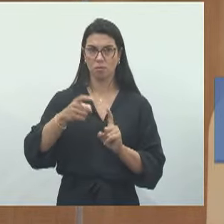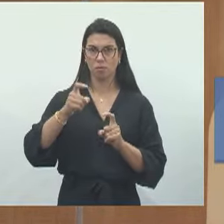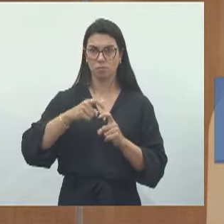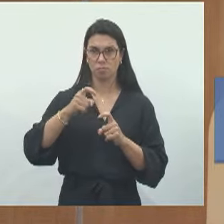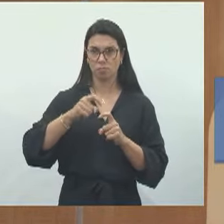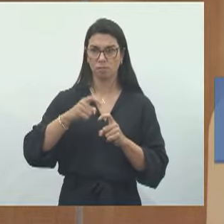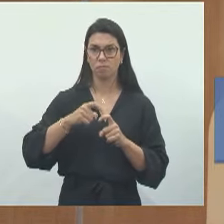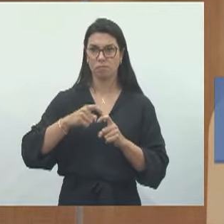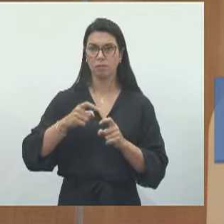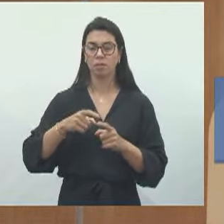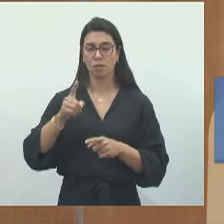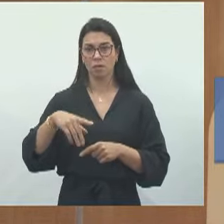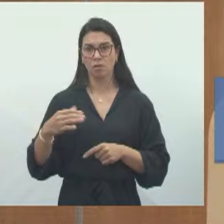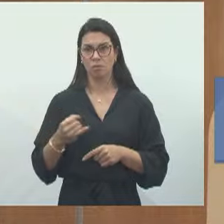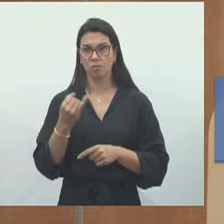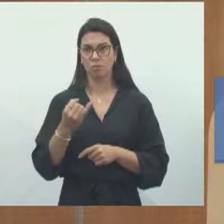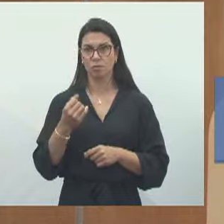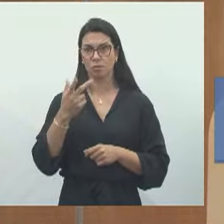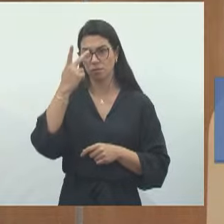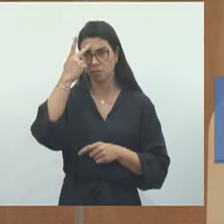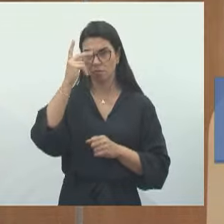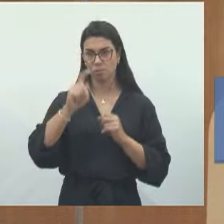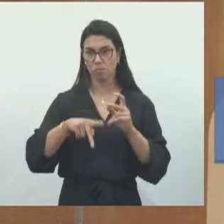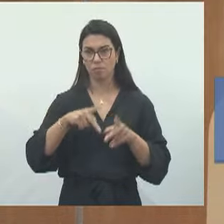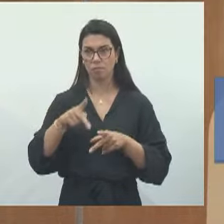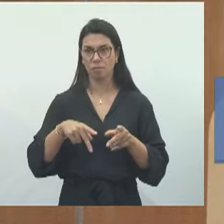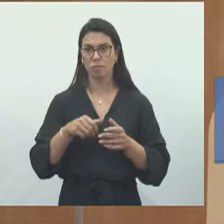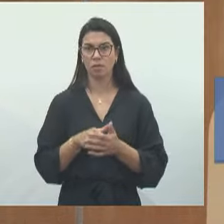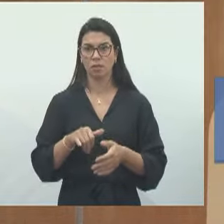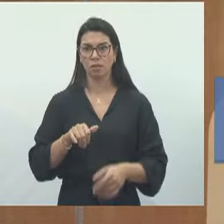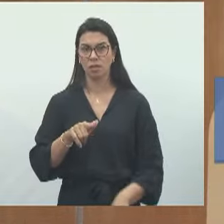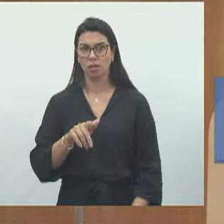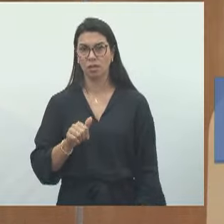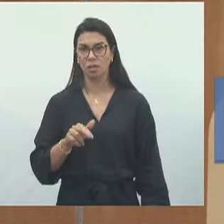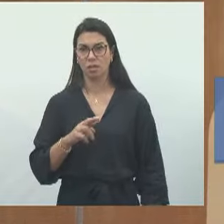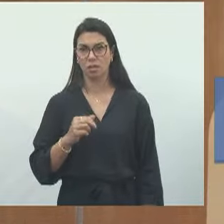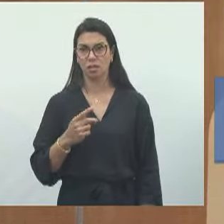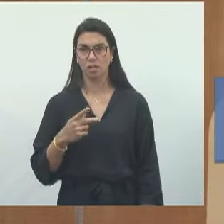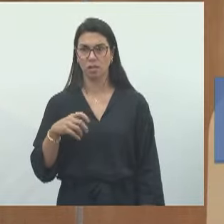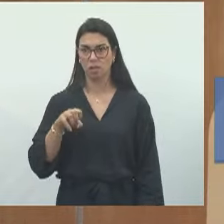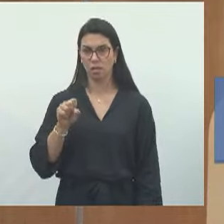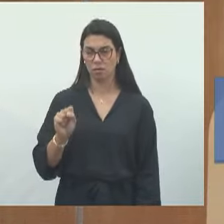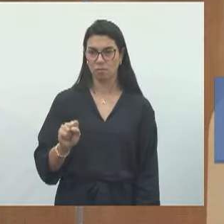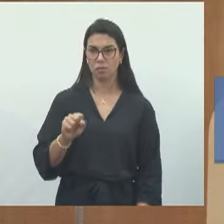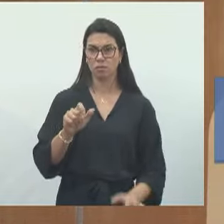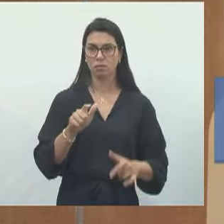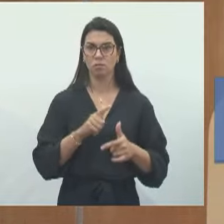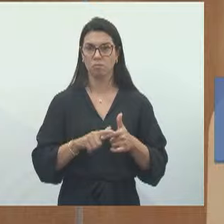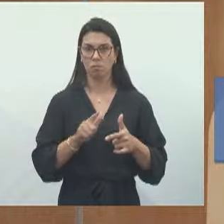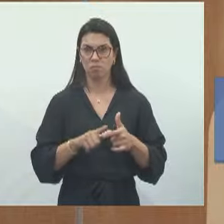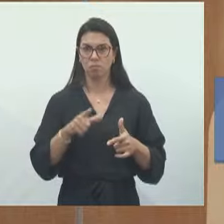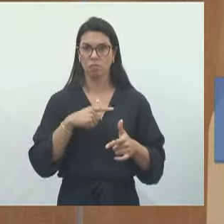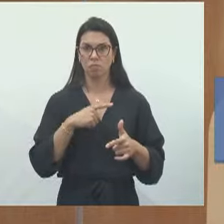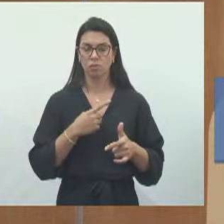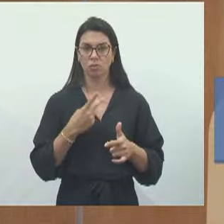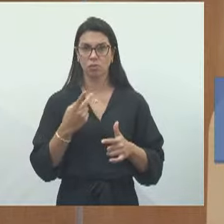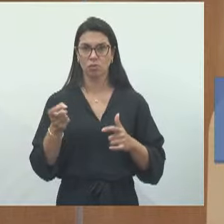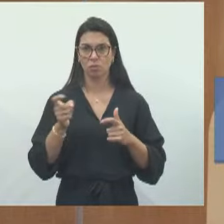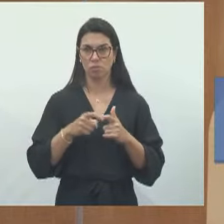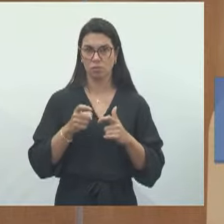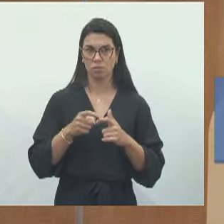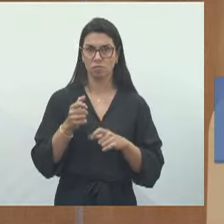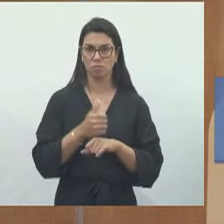era muito importante para a população, né, Garapés mesmo, a gente estava com problema lá, acho que duas médicas estavam grávidas, teve que se afastar, ficou